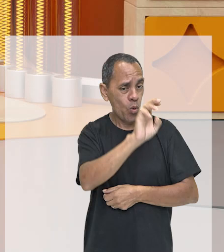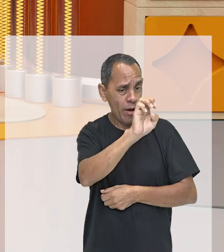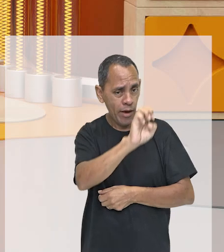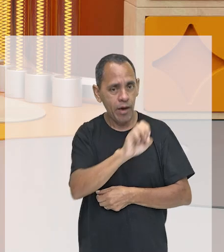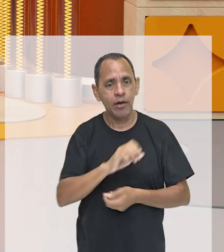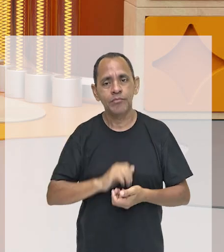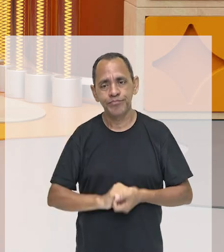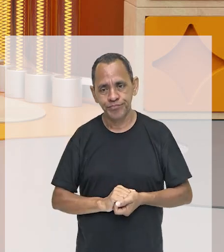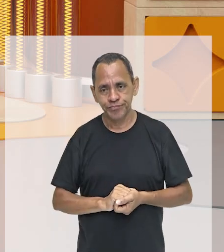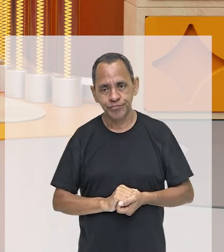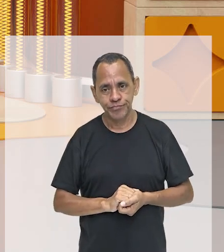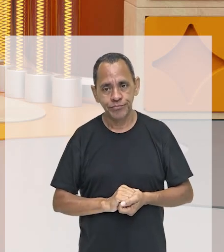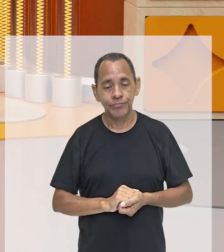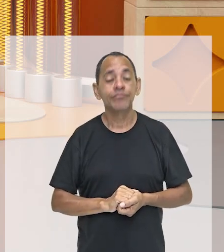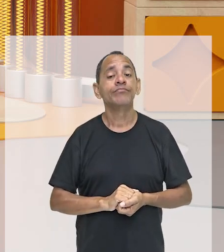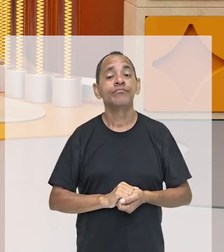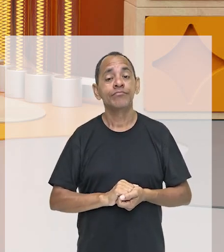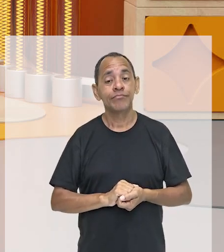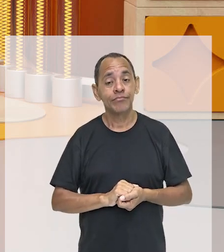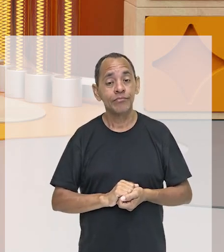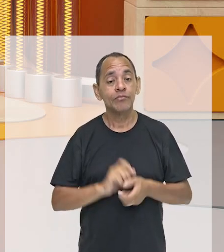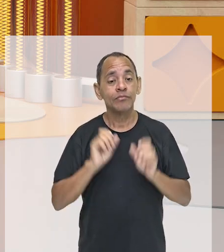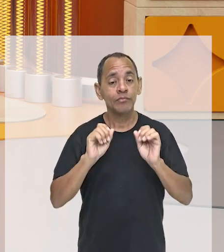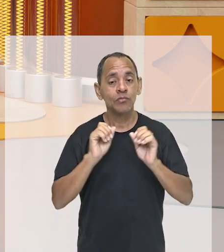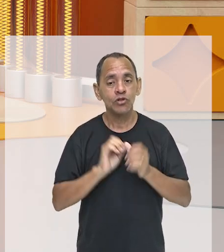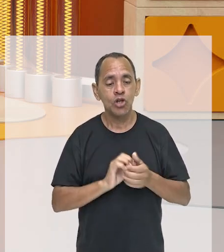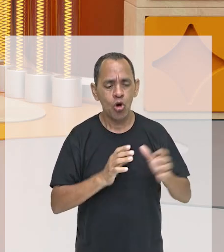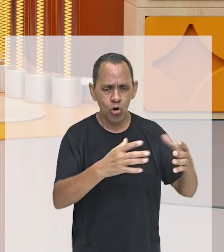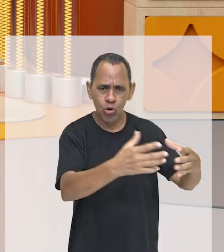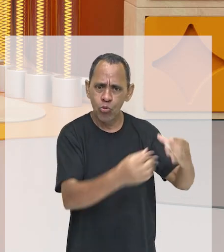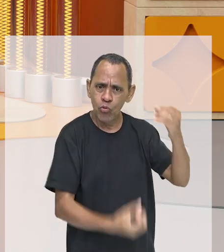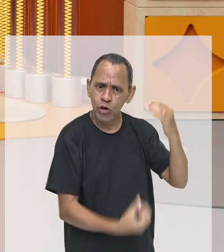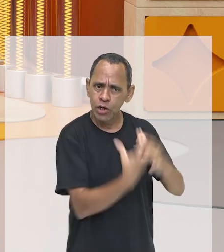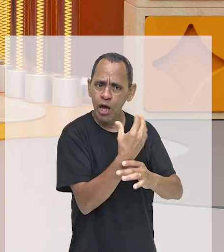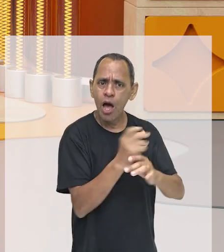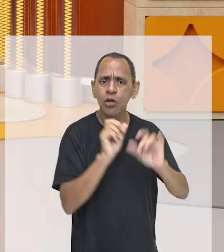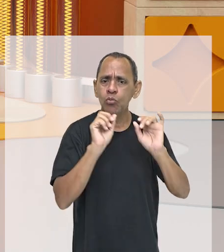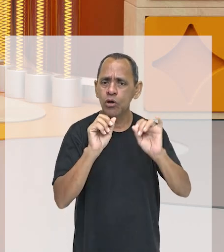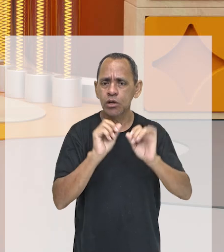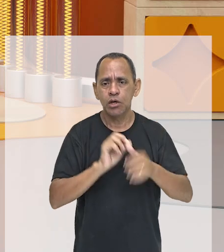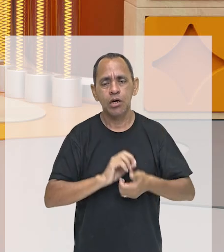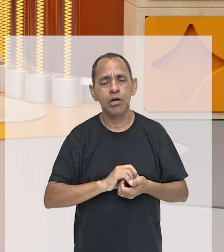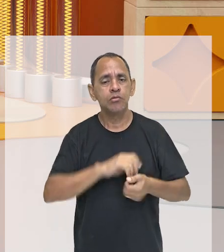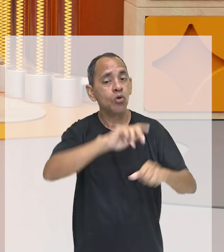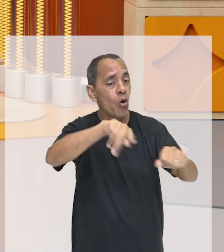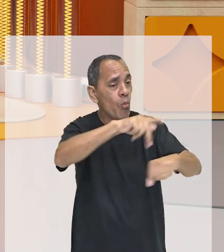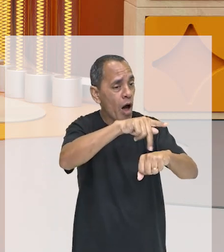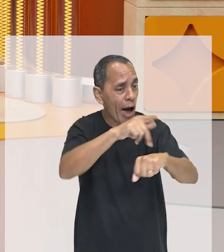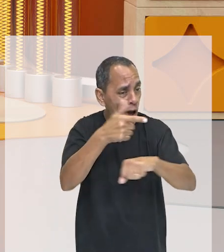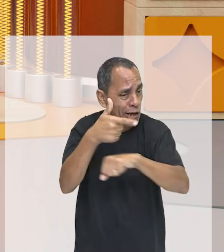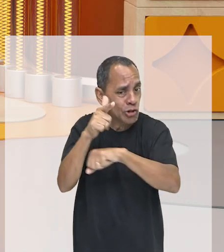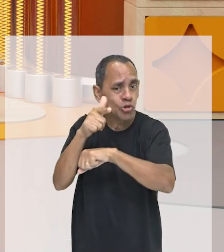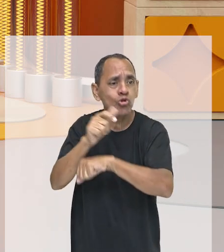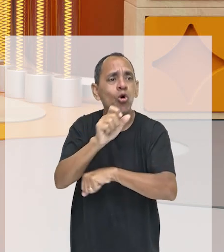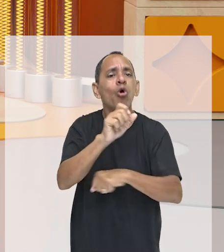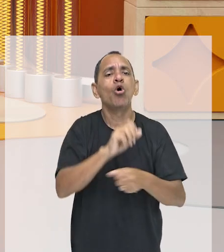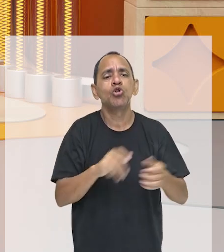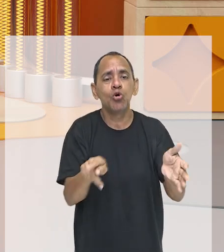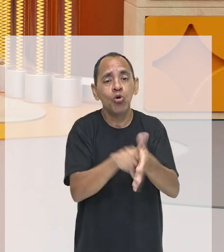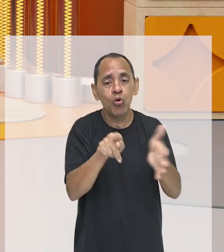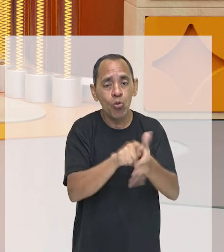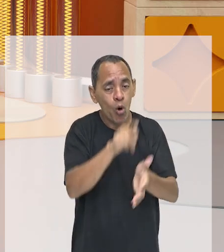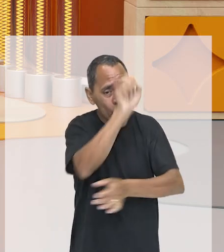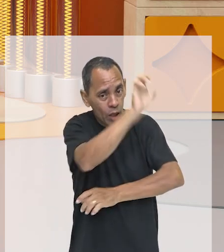A União Europeia vai ser um bloco que foi formado ali pelos países europeus e